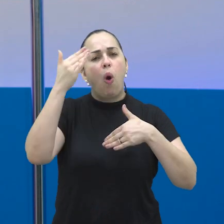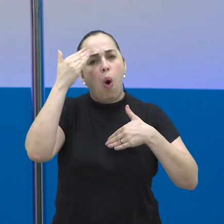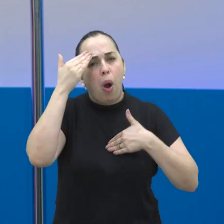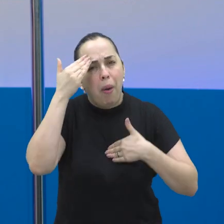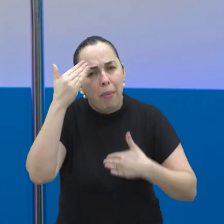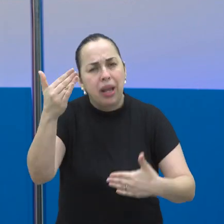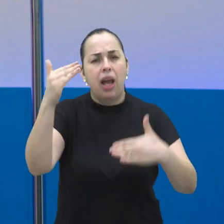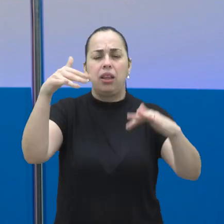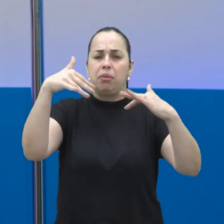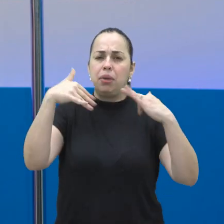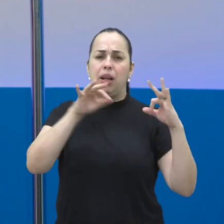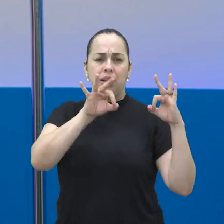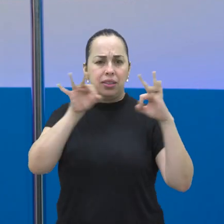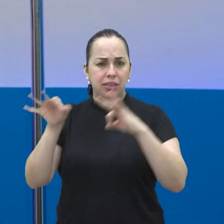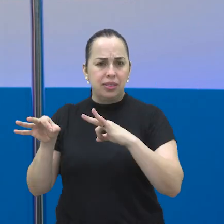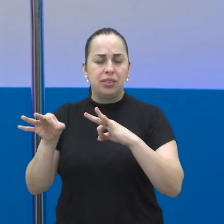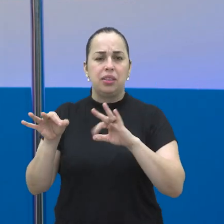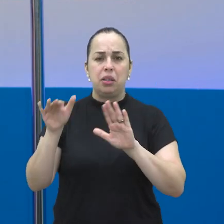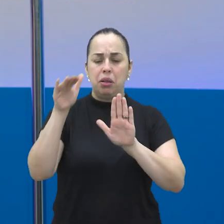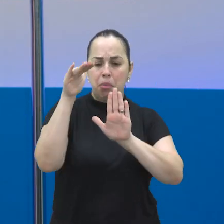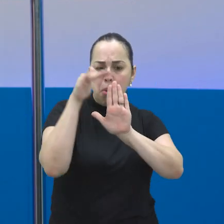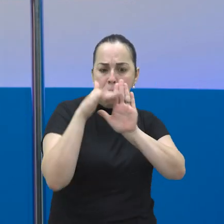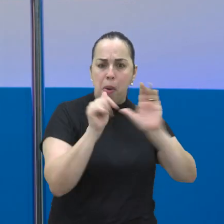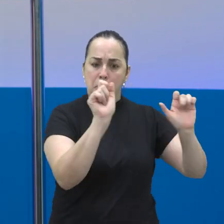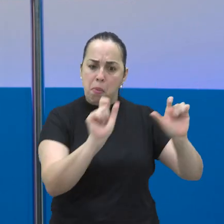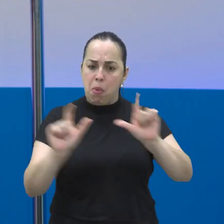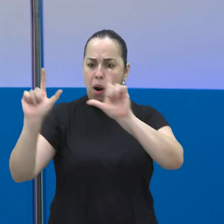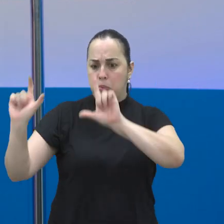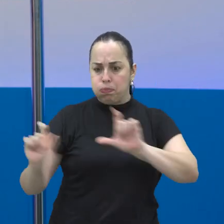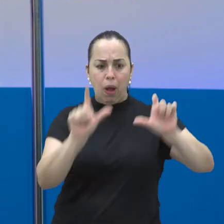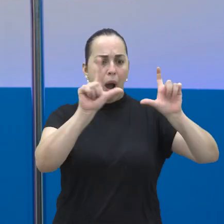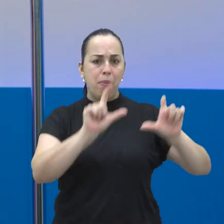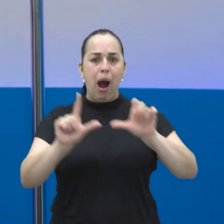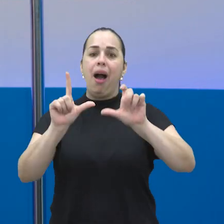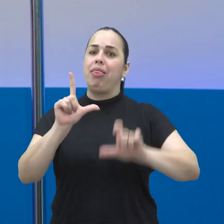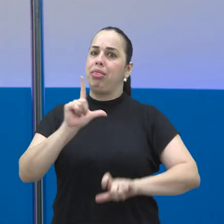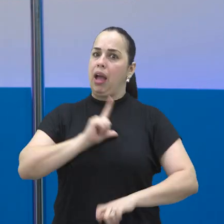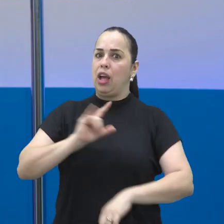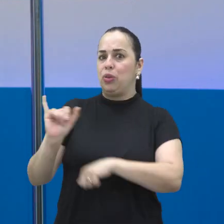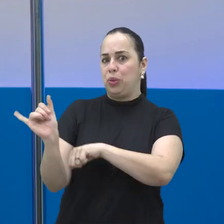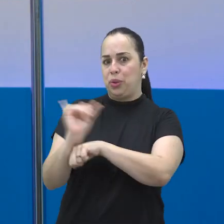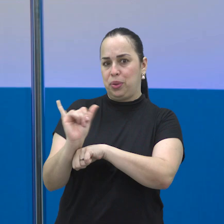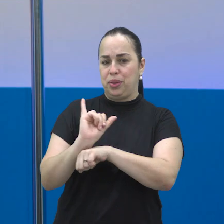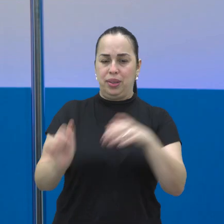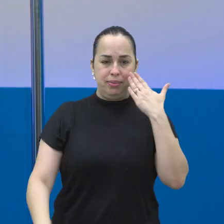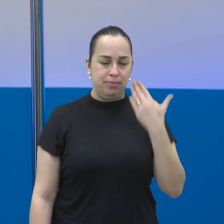Muito obrigada pela companhia. A programação completa está disponível no nosso canal do YouTube